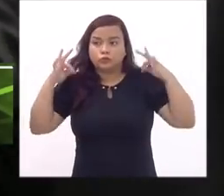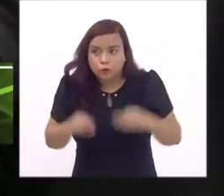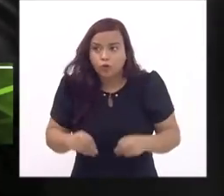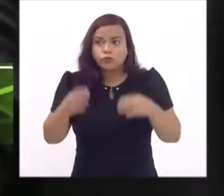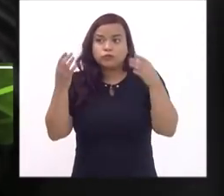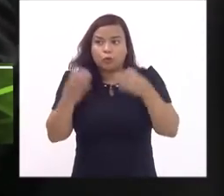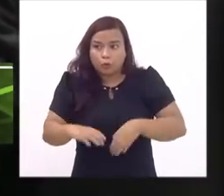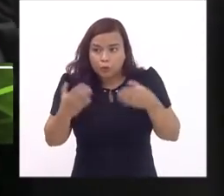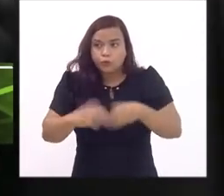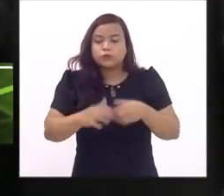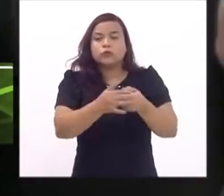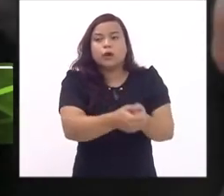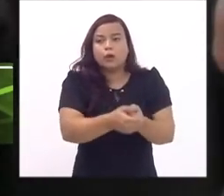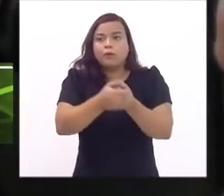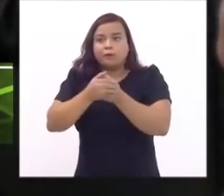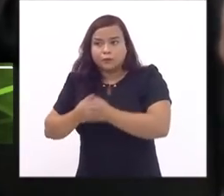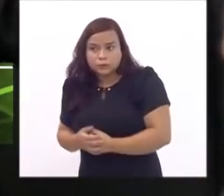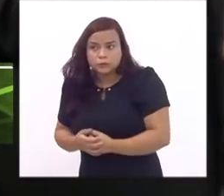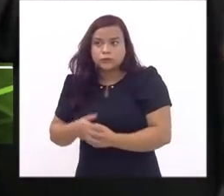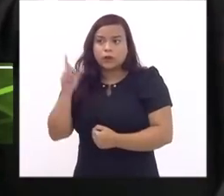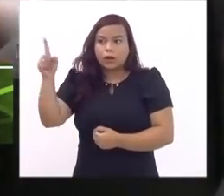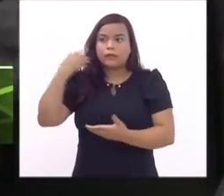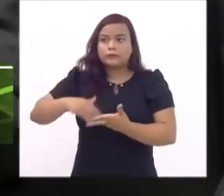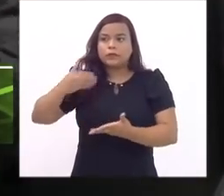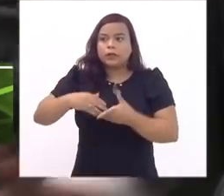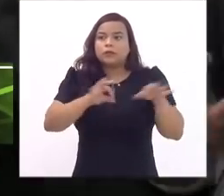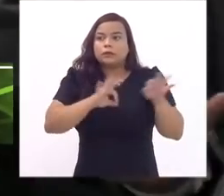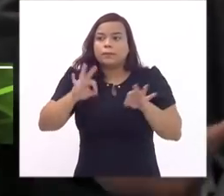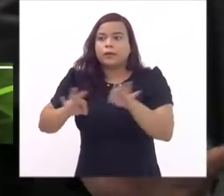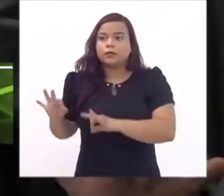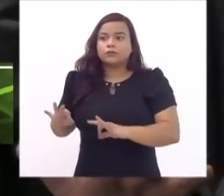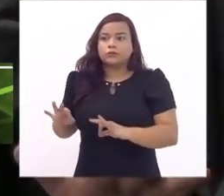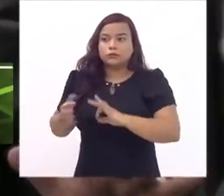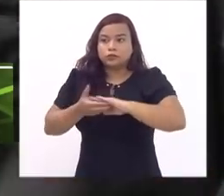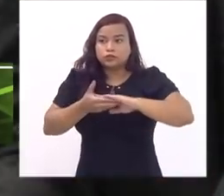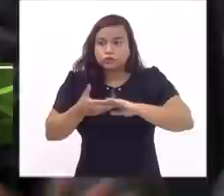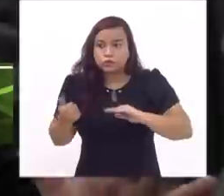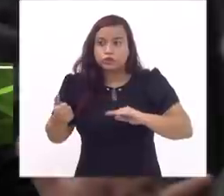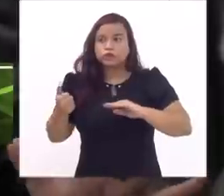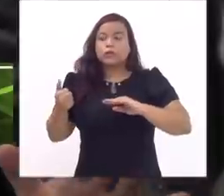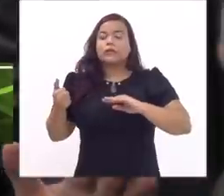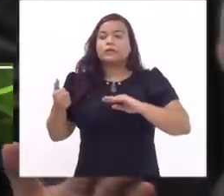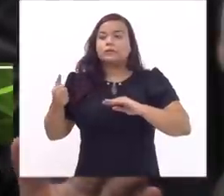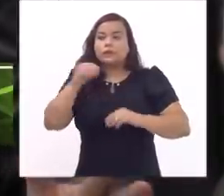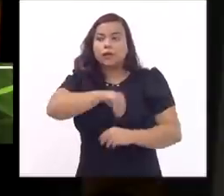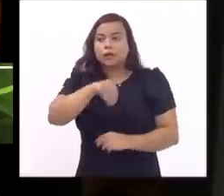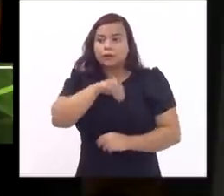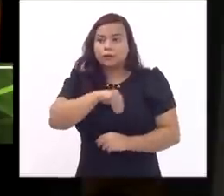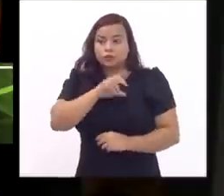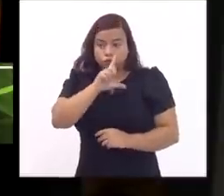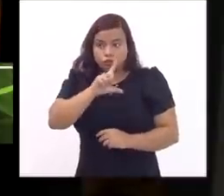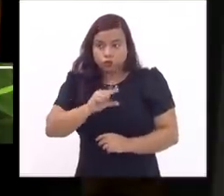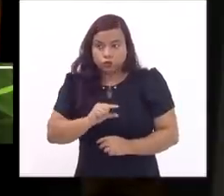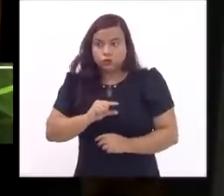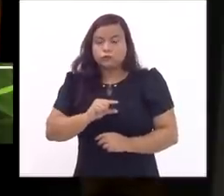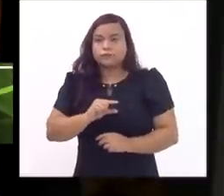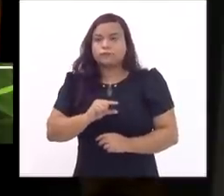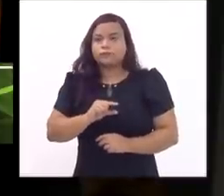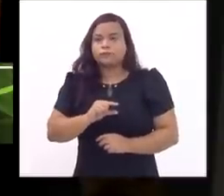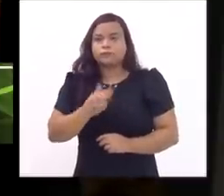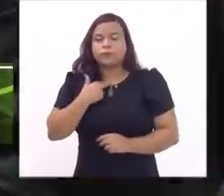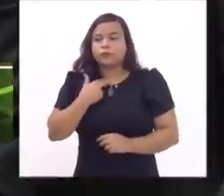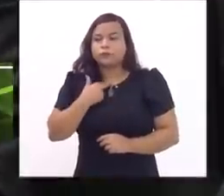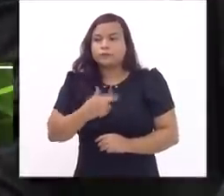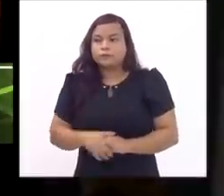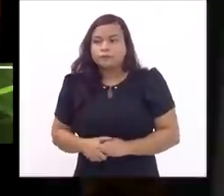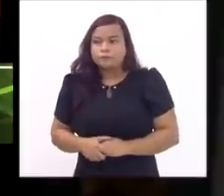concursados sejam acolhidos pela Secretaria de Planejamento com irredutibilidade salarial. Esse é o que diz o projeto. Mas, deputado Márcio, nesse sentido... Assim, o que